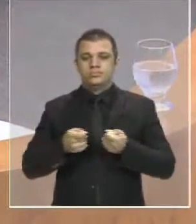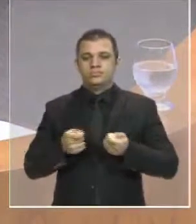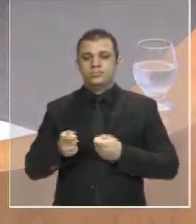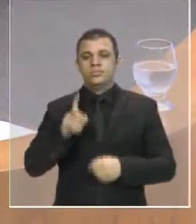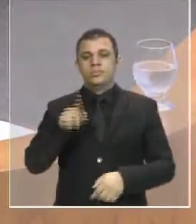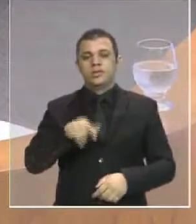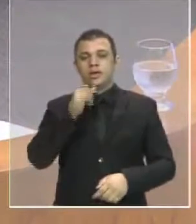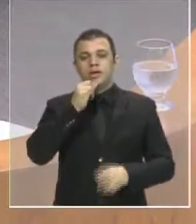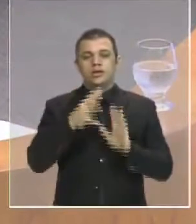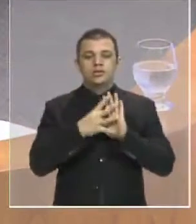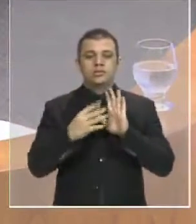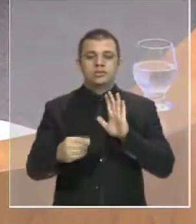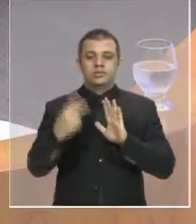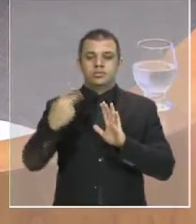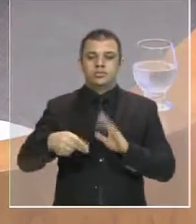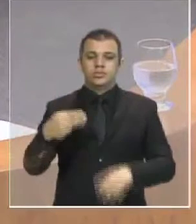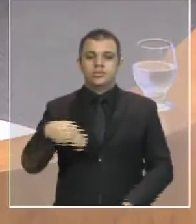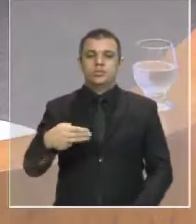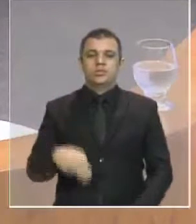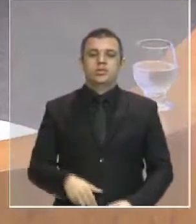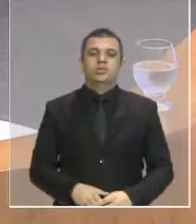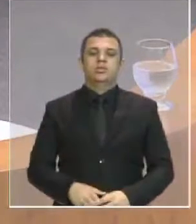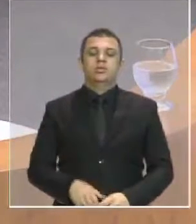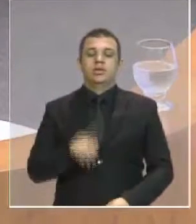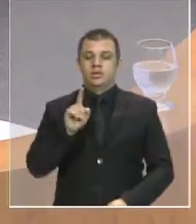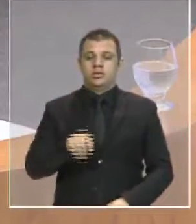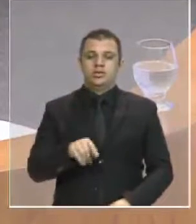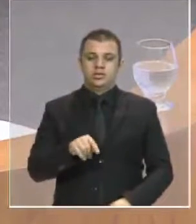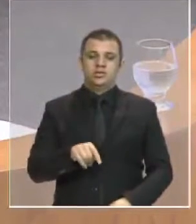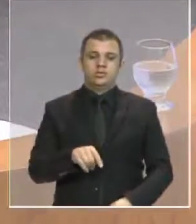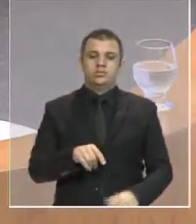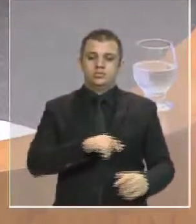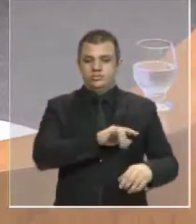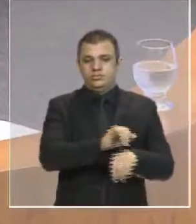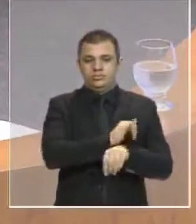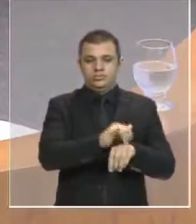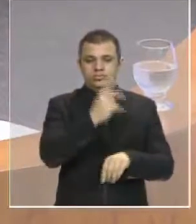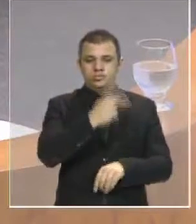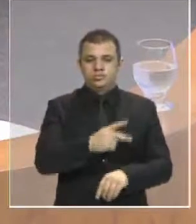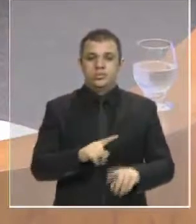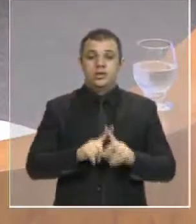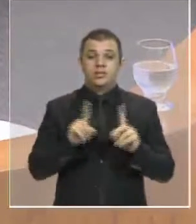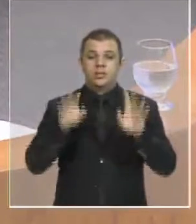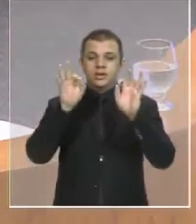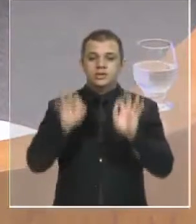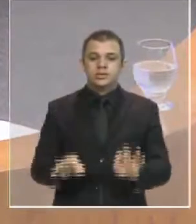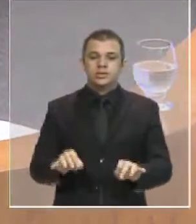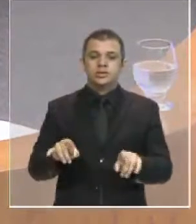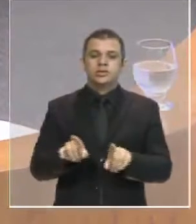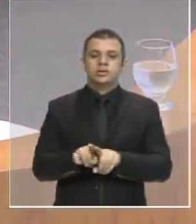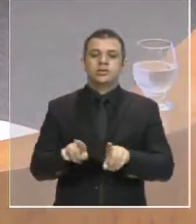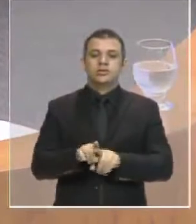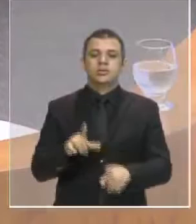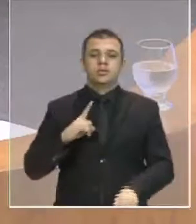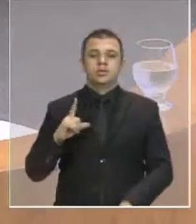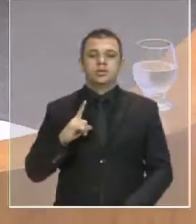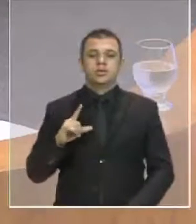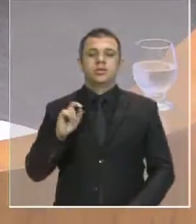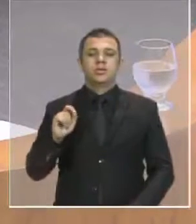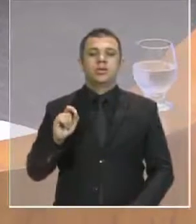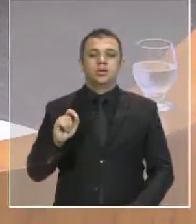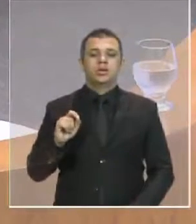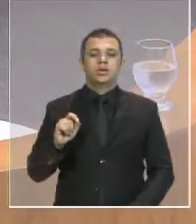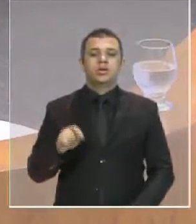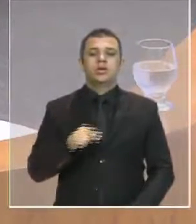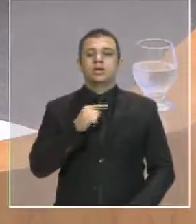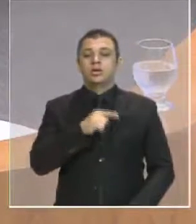exemplo no Maranhão. É essa a estratégia. Mas tenho certeza absoluta que isto não será